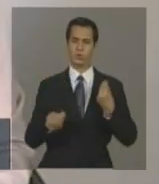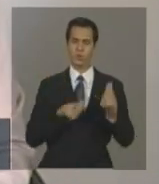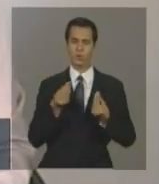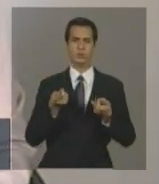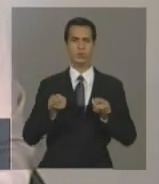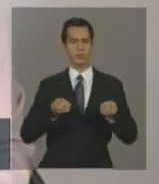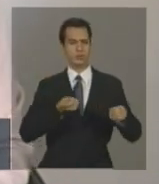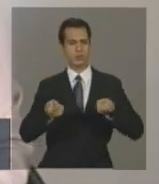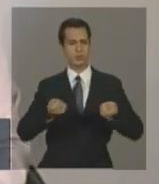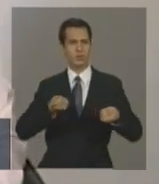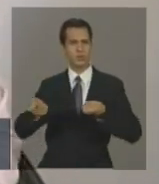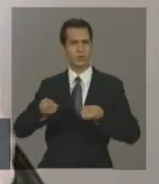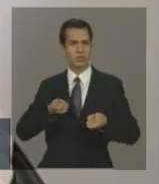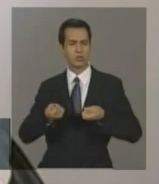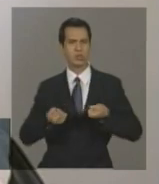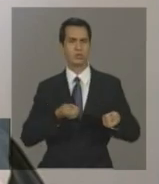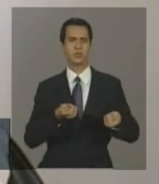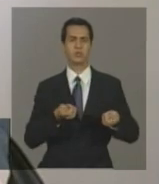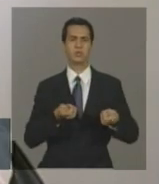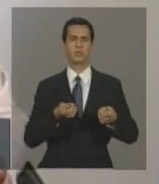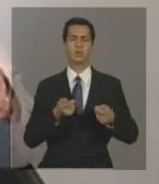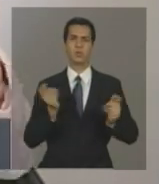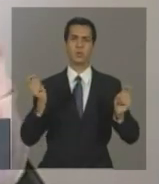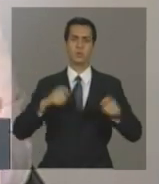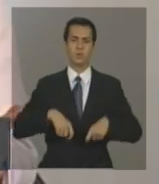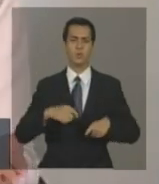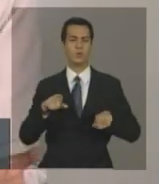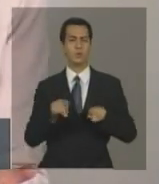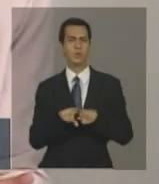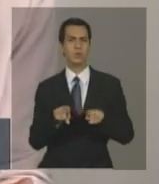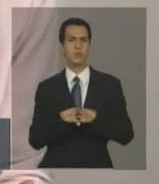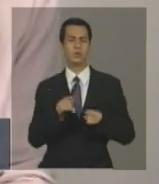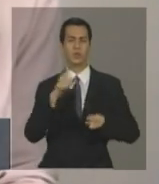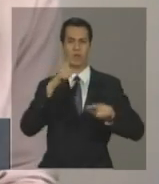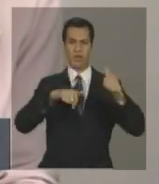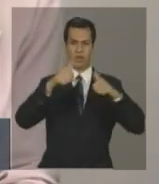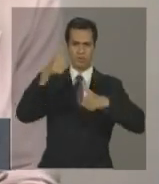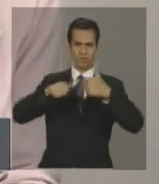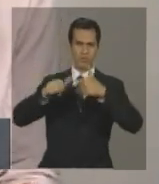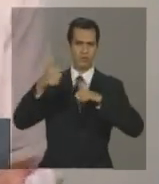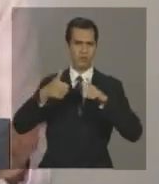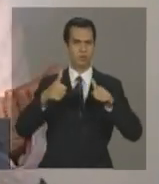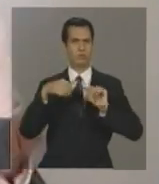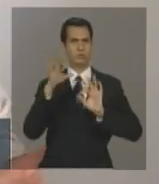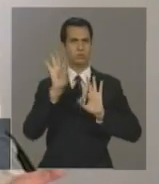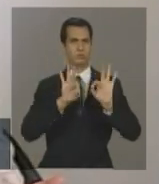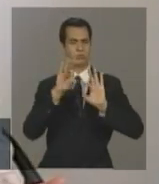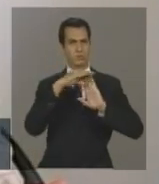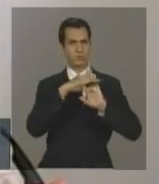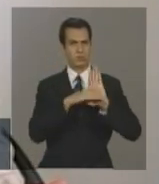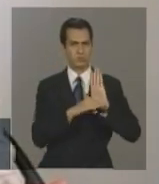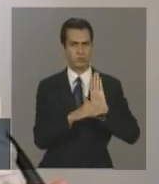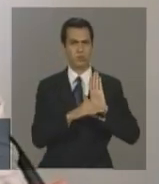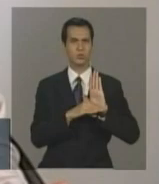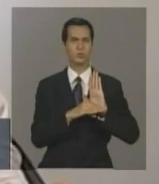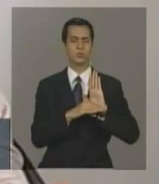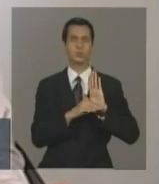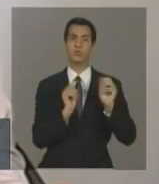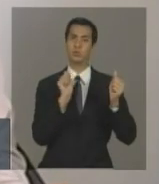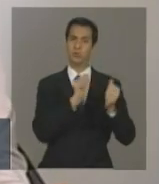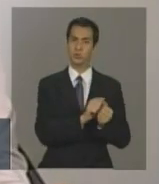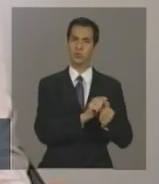gerenciamento e avaliação dos programas com os conselhos deliberativos e com as organizações da sociedade